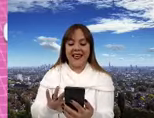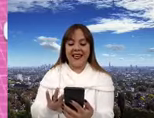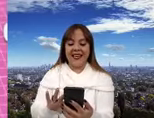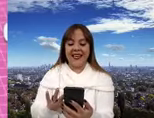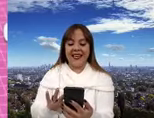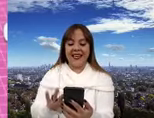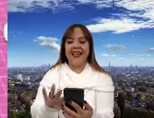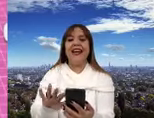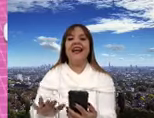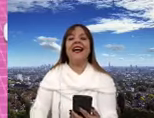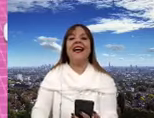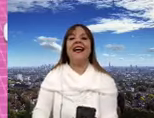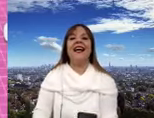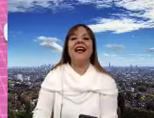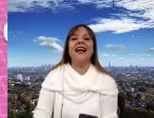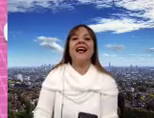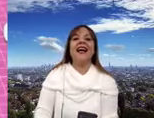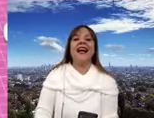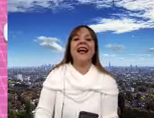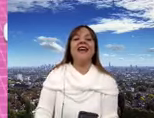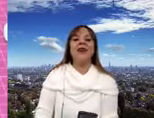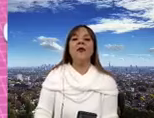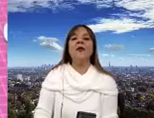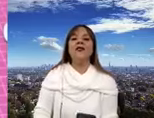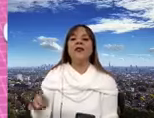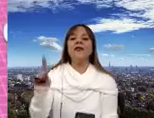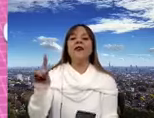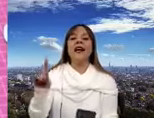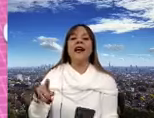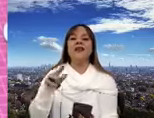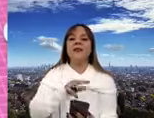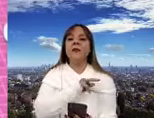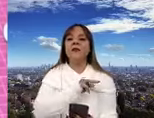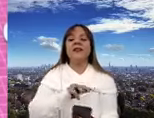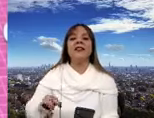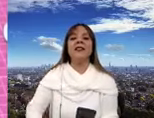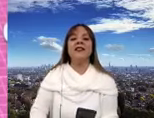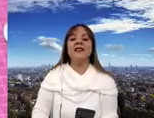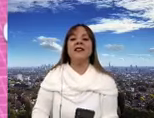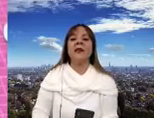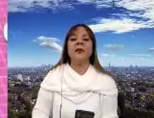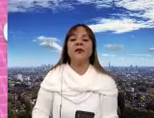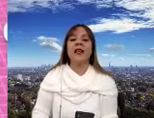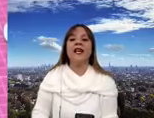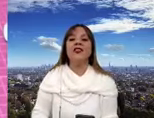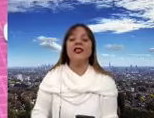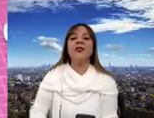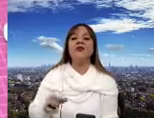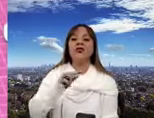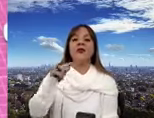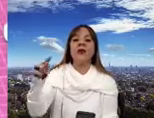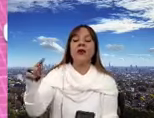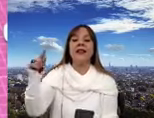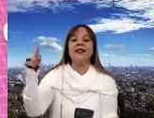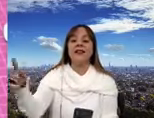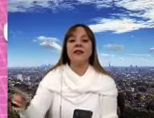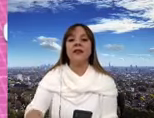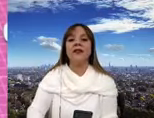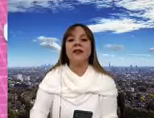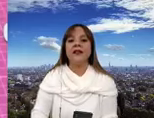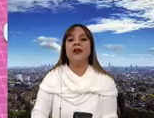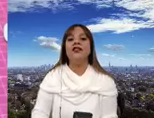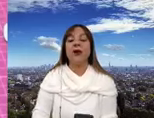tudo do mesmo lado. Ah, tá bom. Só vou dar um recado que estão perguntando aqui da santafé.net. Gente, continuou. Vai até segunda-feira que